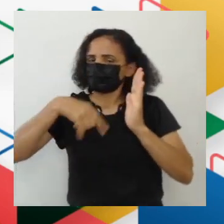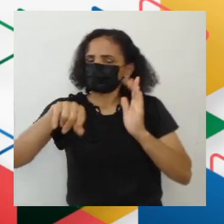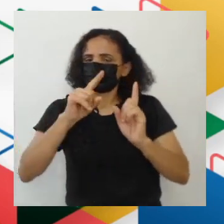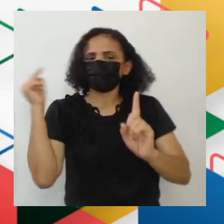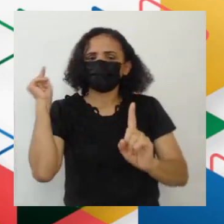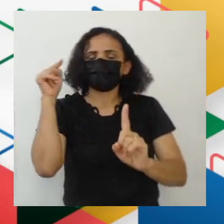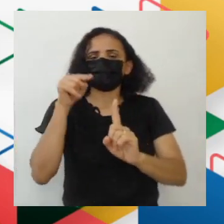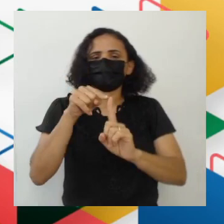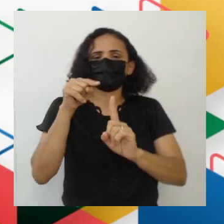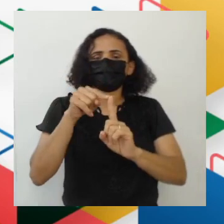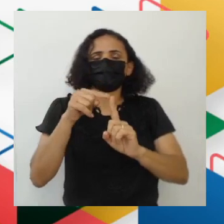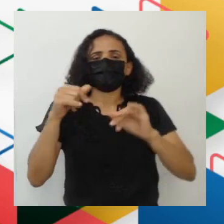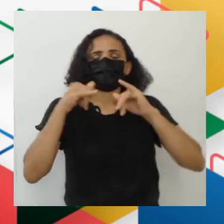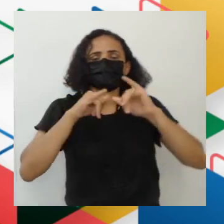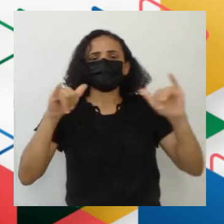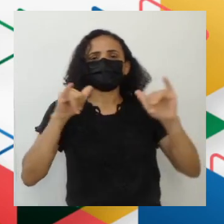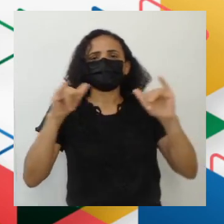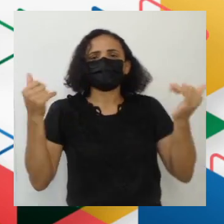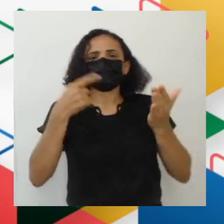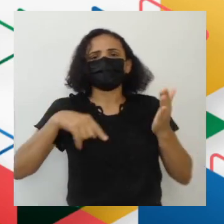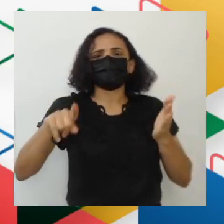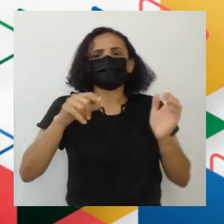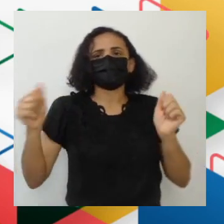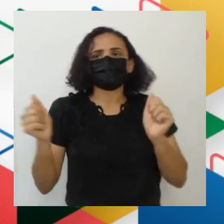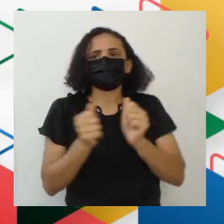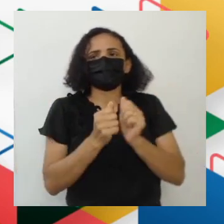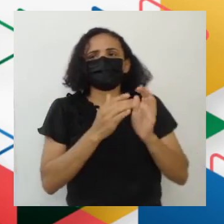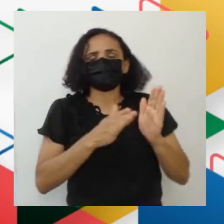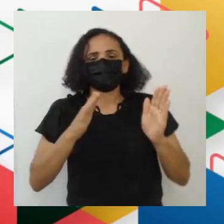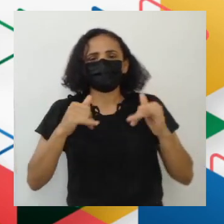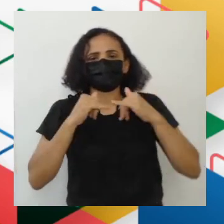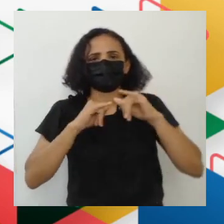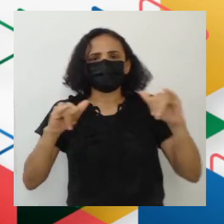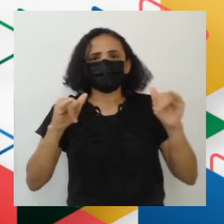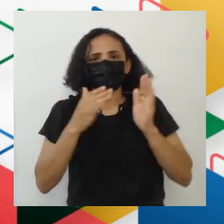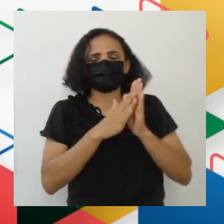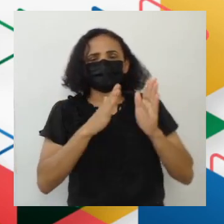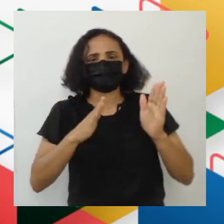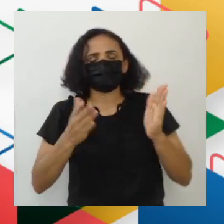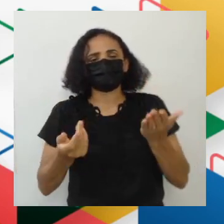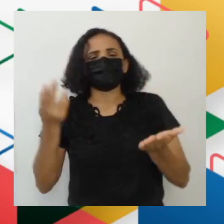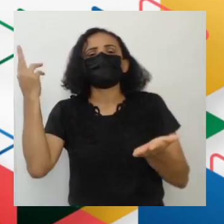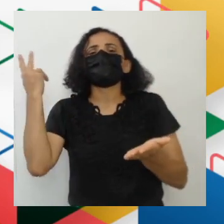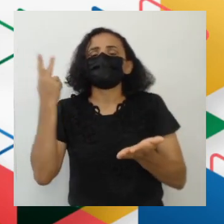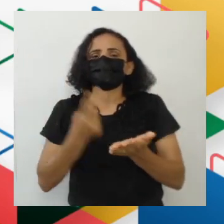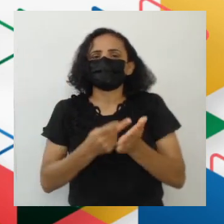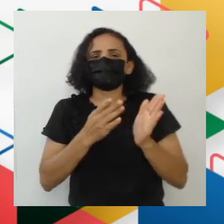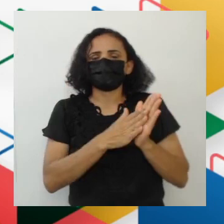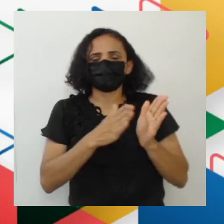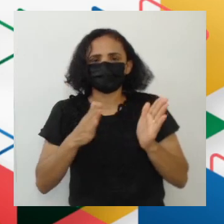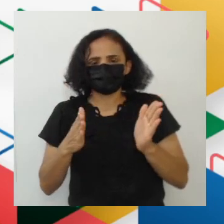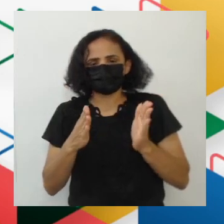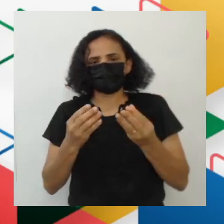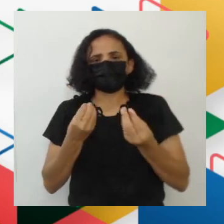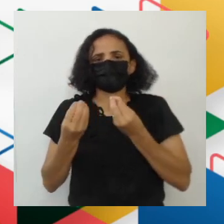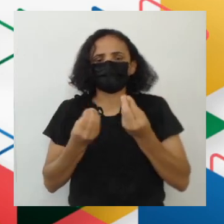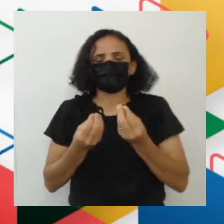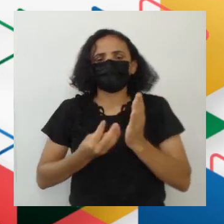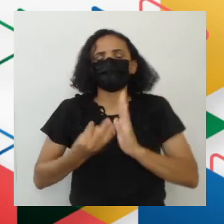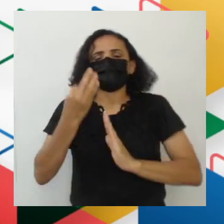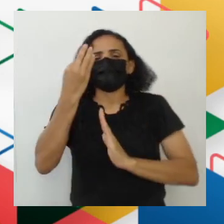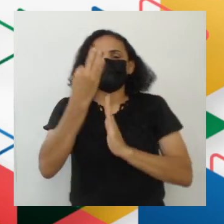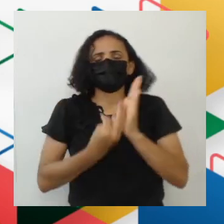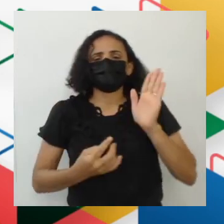é função referencial, a gente está informando, está contando um fato que aconteceu, tá? Então o